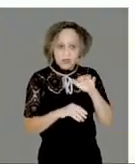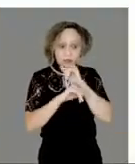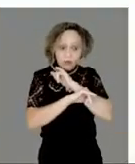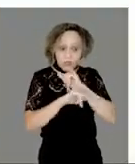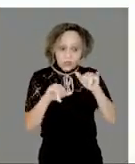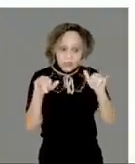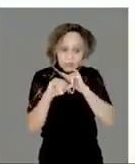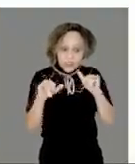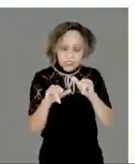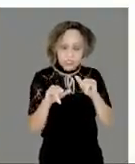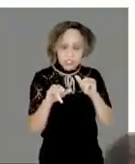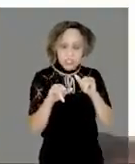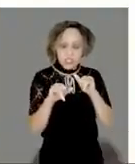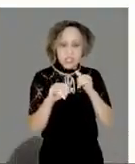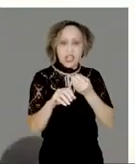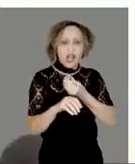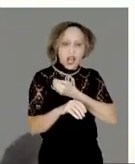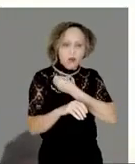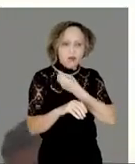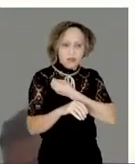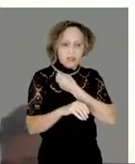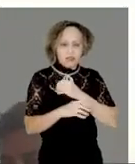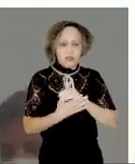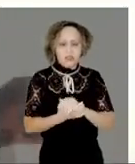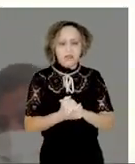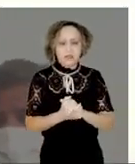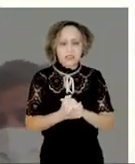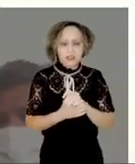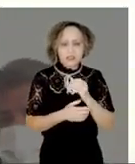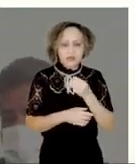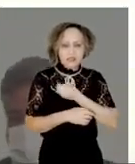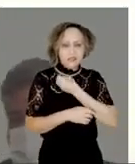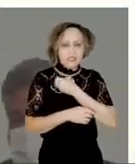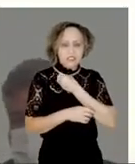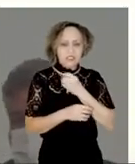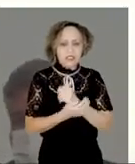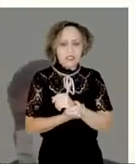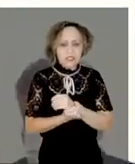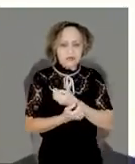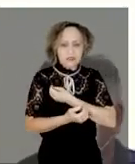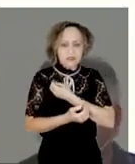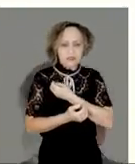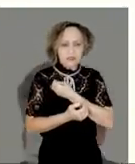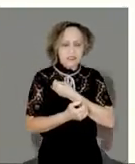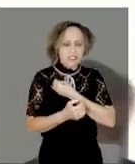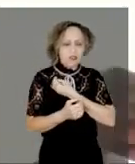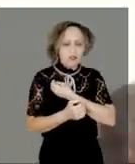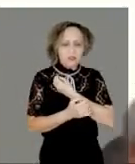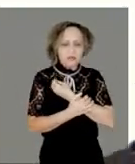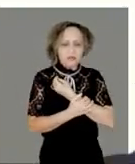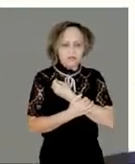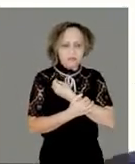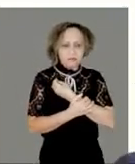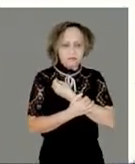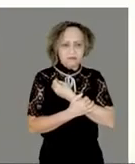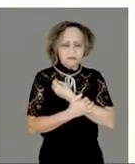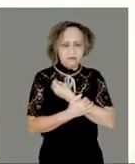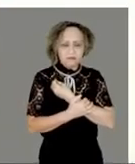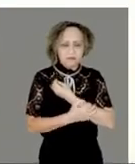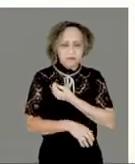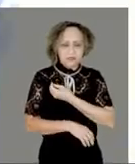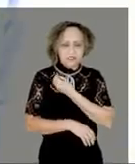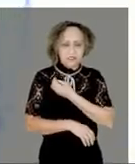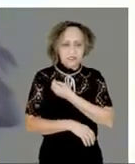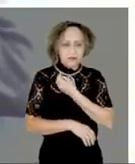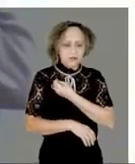temos a obrigação de politizar a sociedade. Porque se a gente não politizar a sociedade, passa